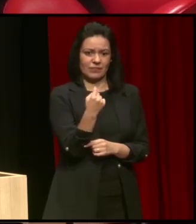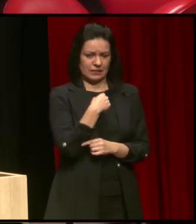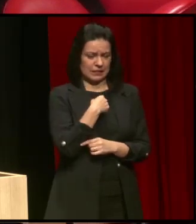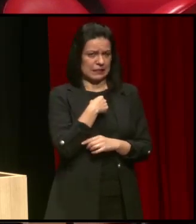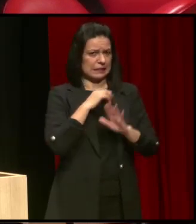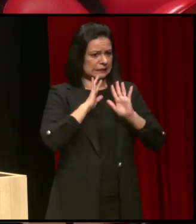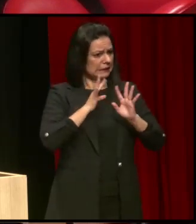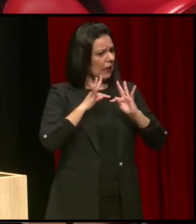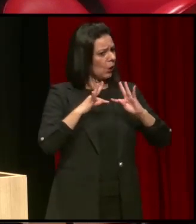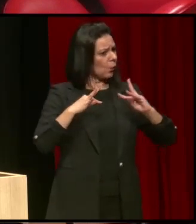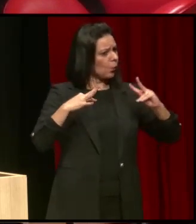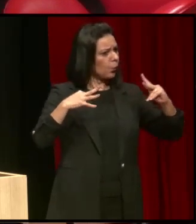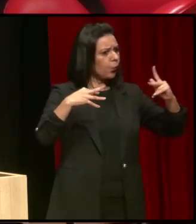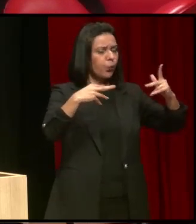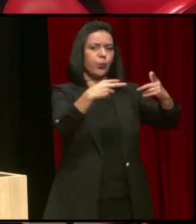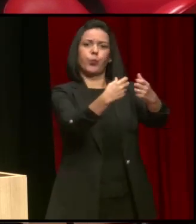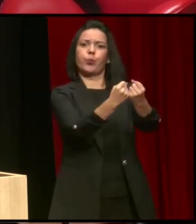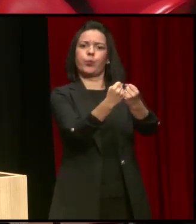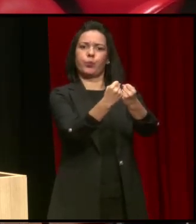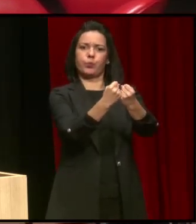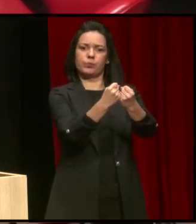todos, todos a mim. Tá?